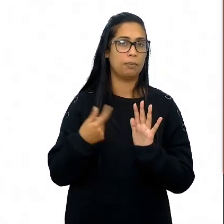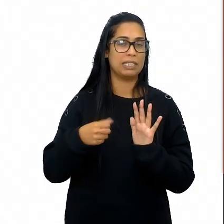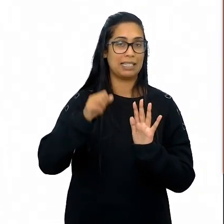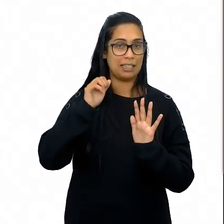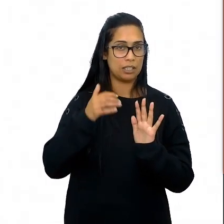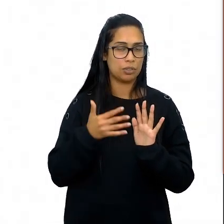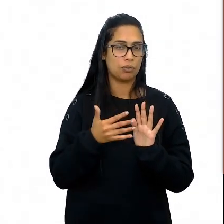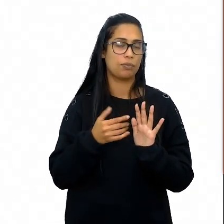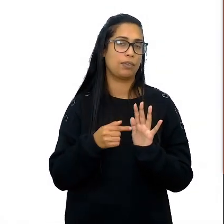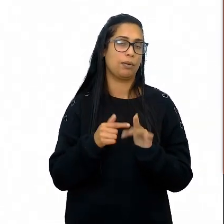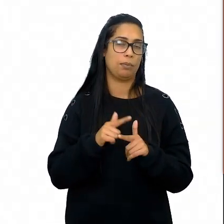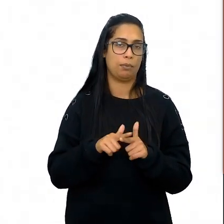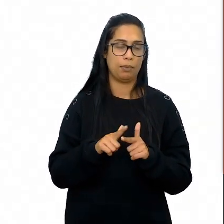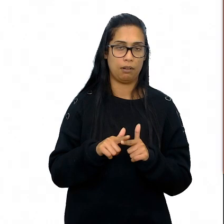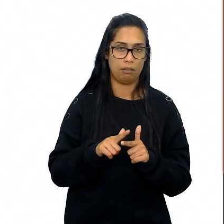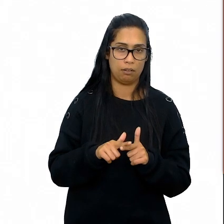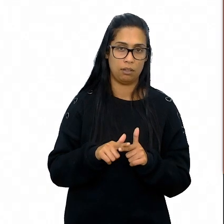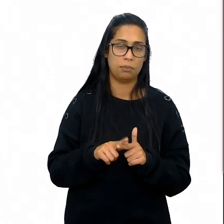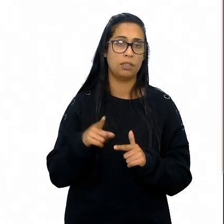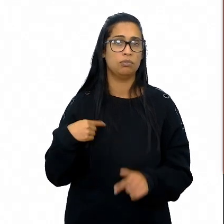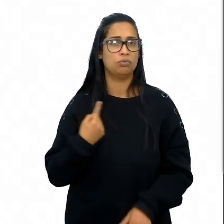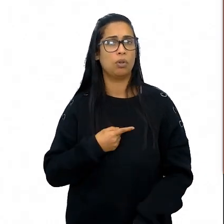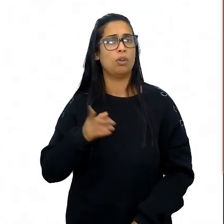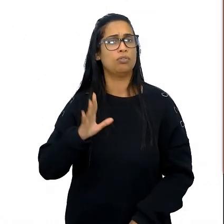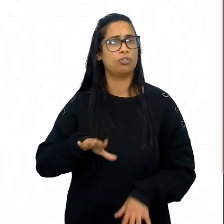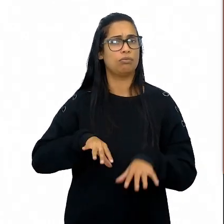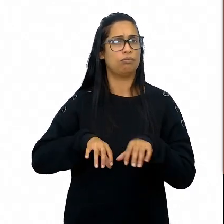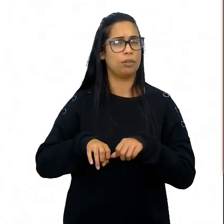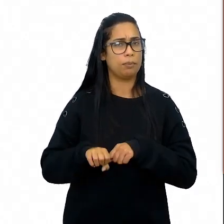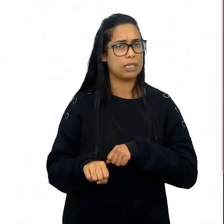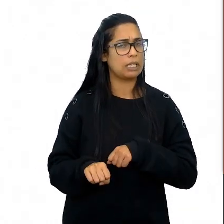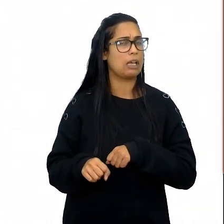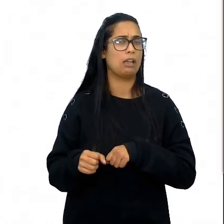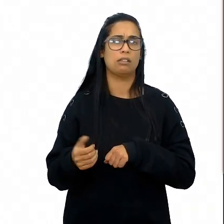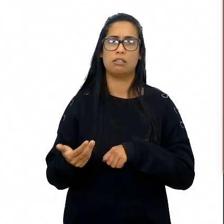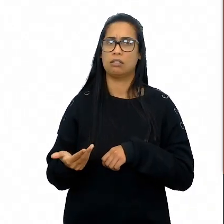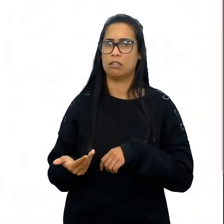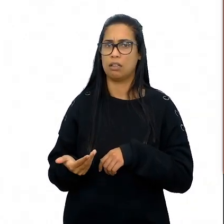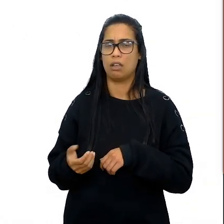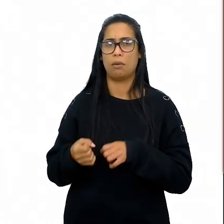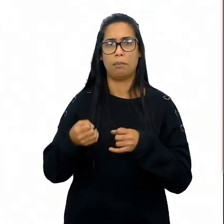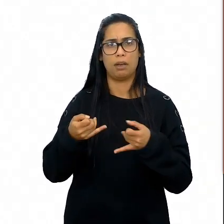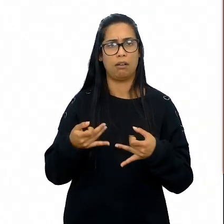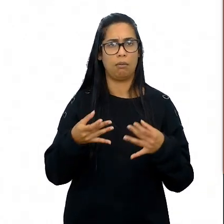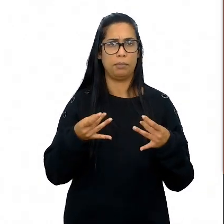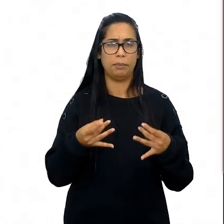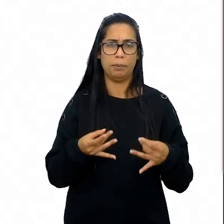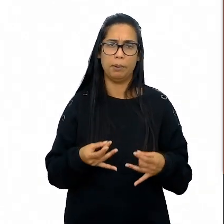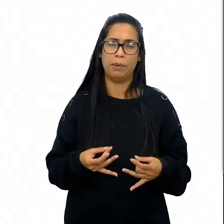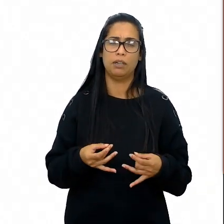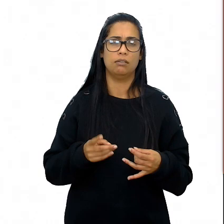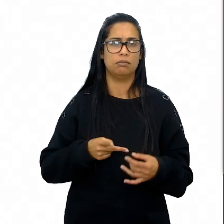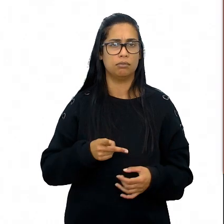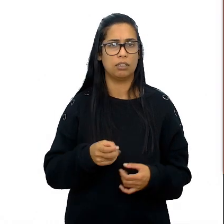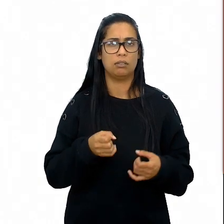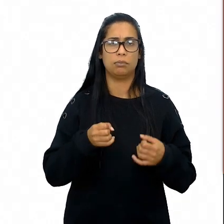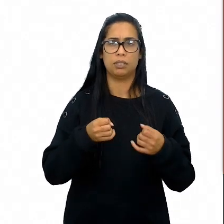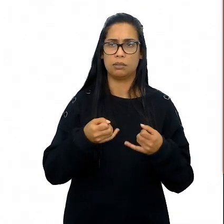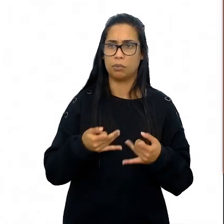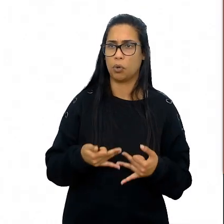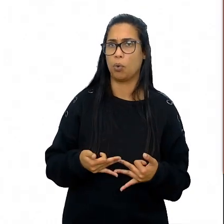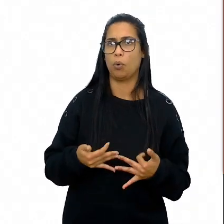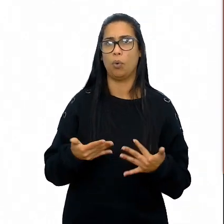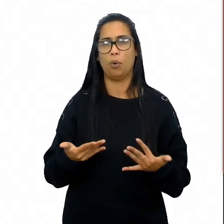é também as nós já fizemos informações a respeito disso aonde eu tenho a resolução de problemas como